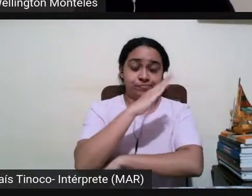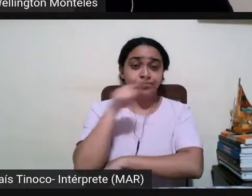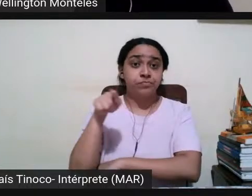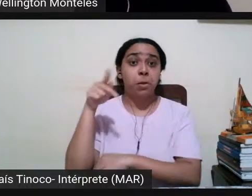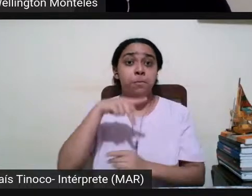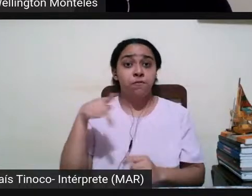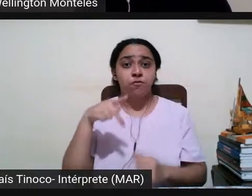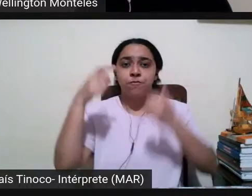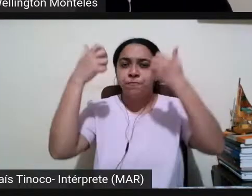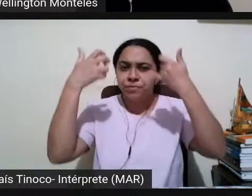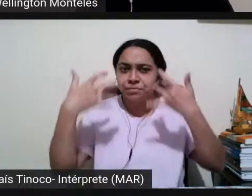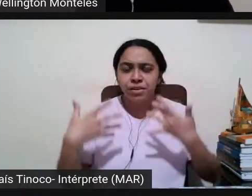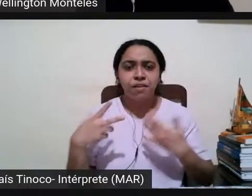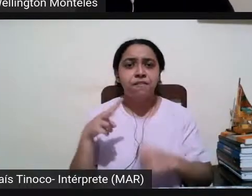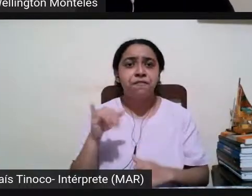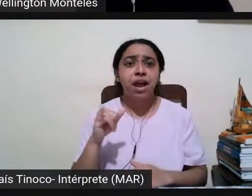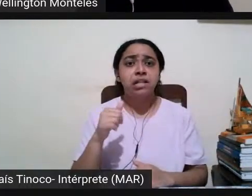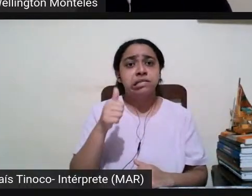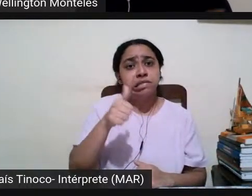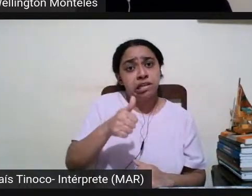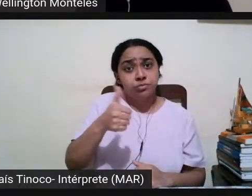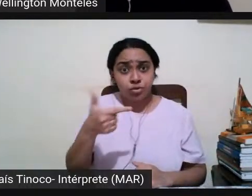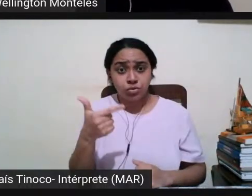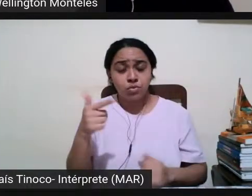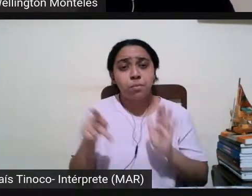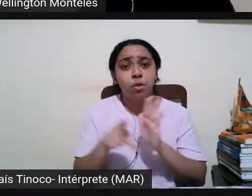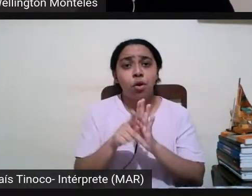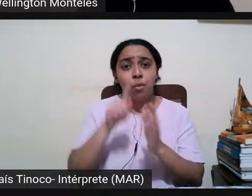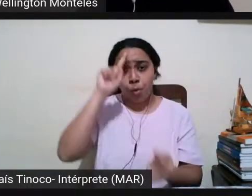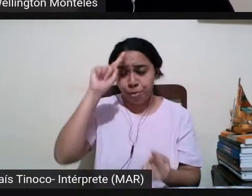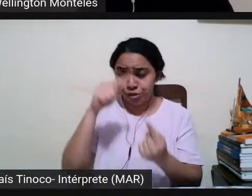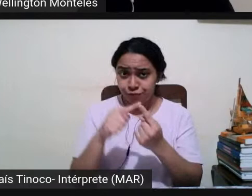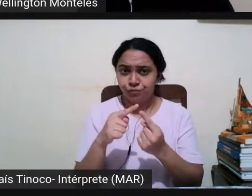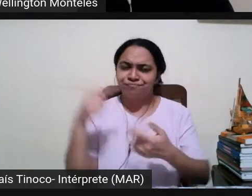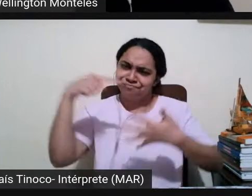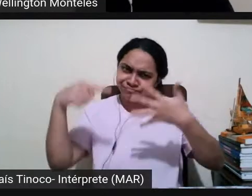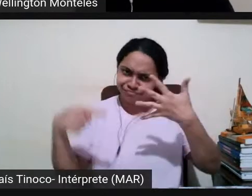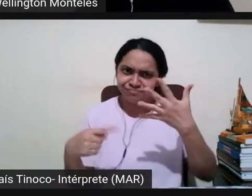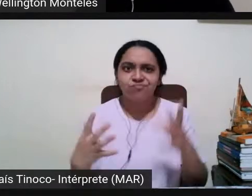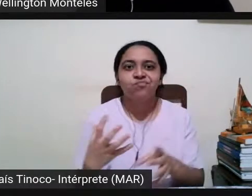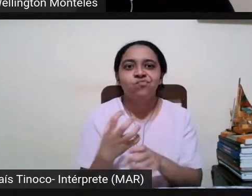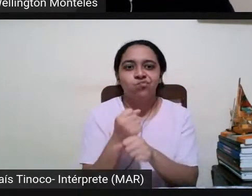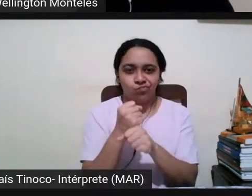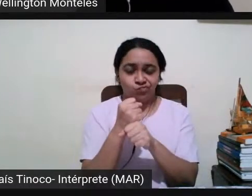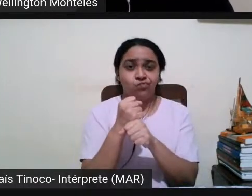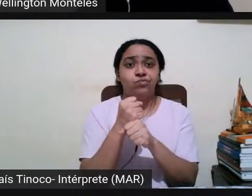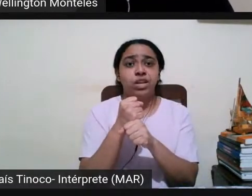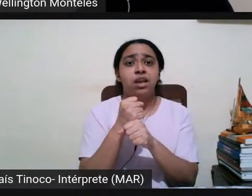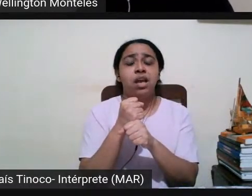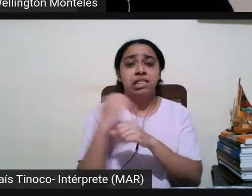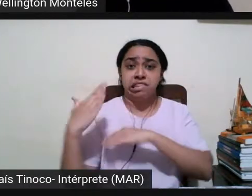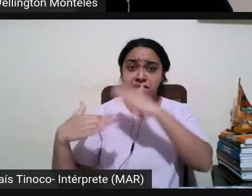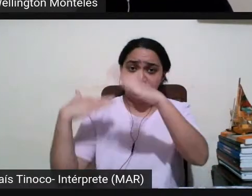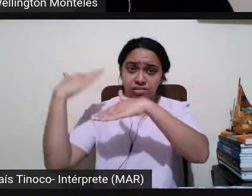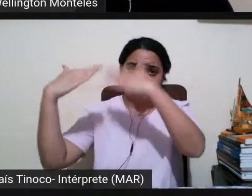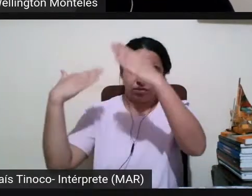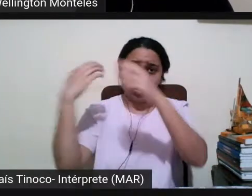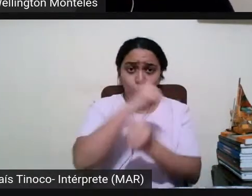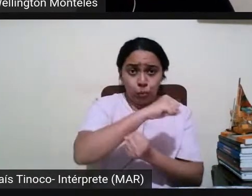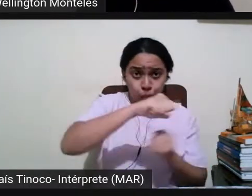falar sobre o 12º objetivo um dos objetivos do desenvolvimento só